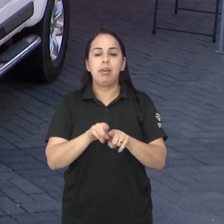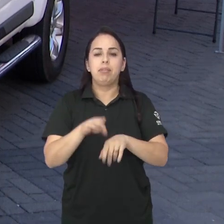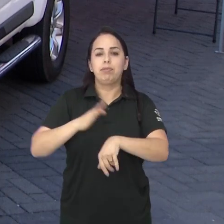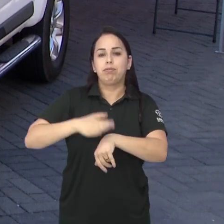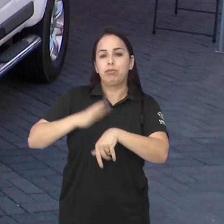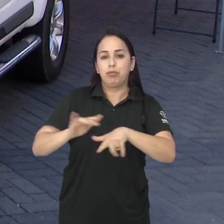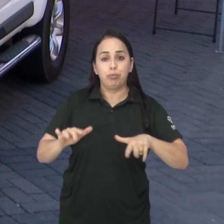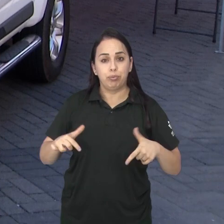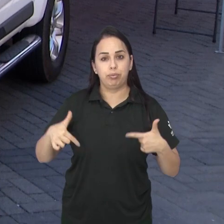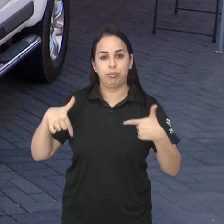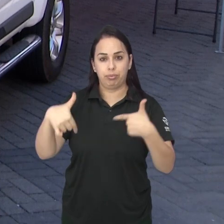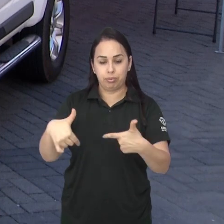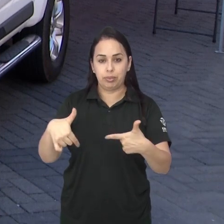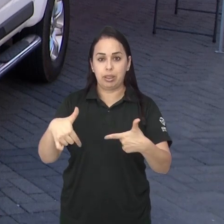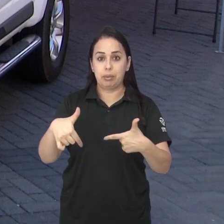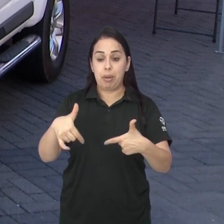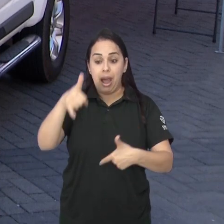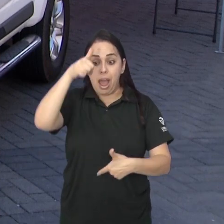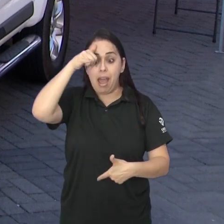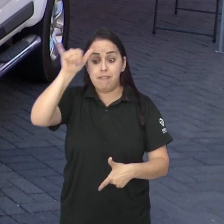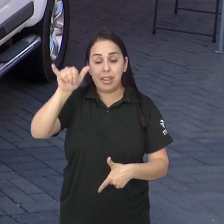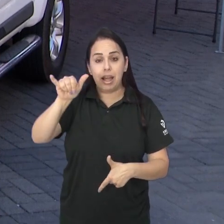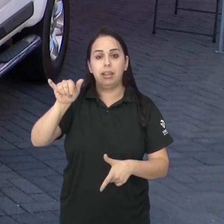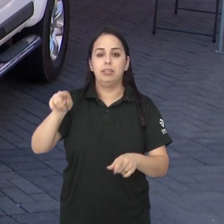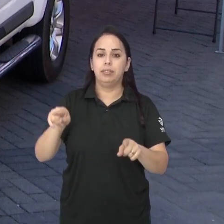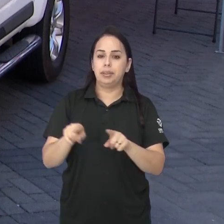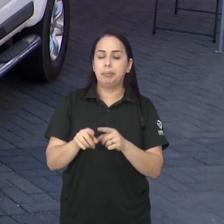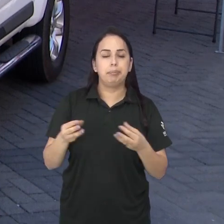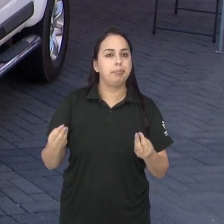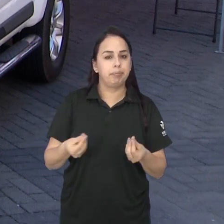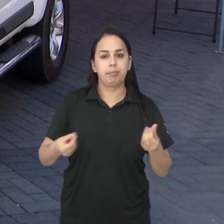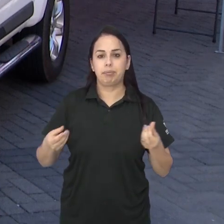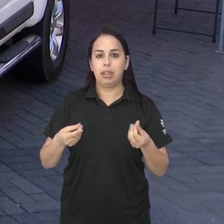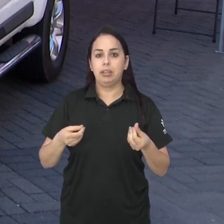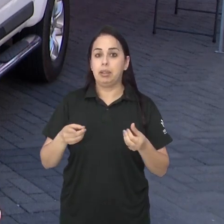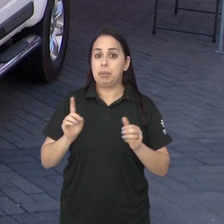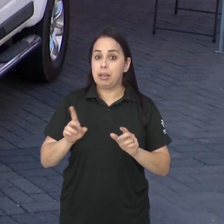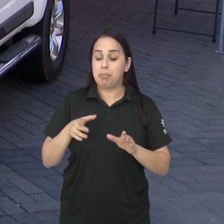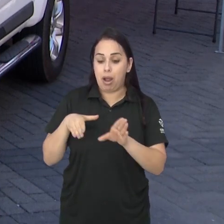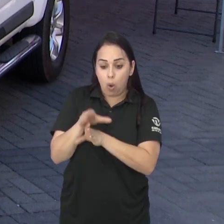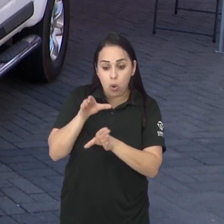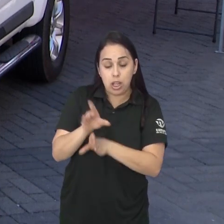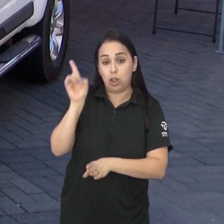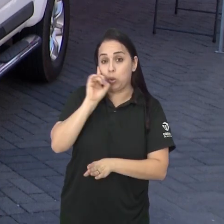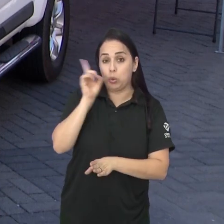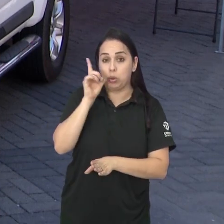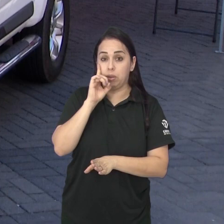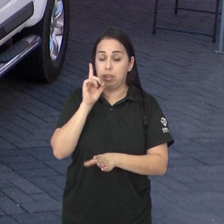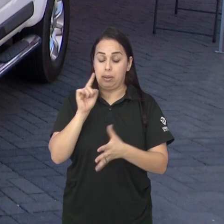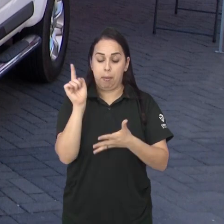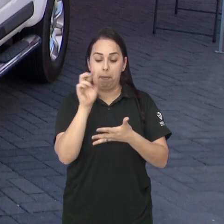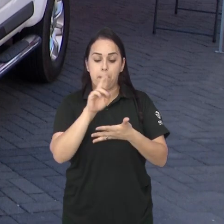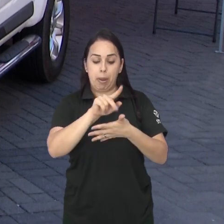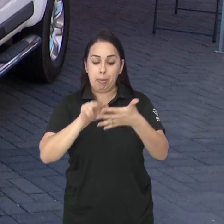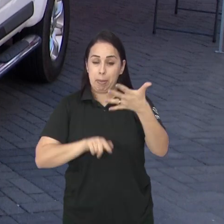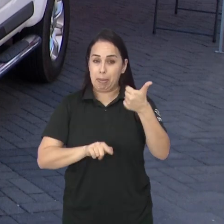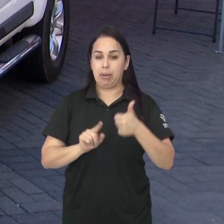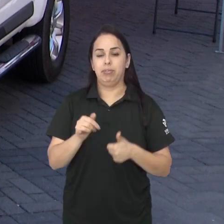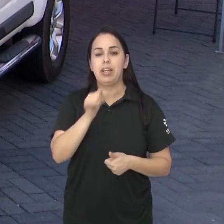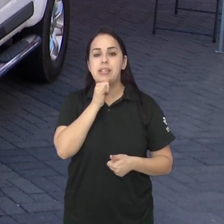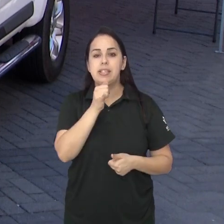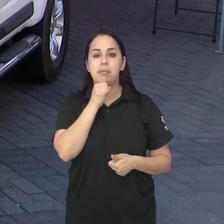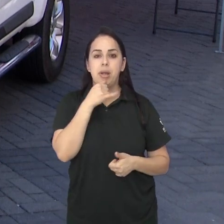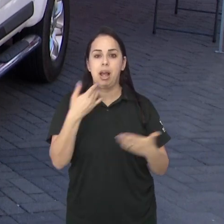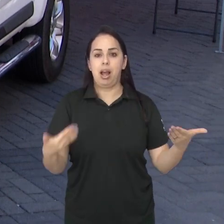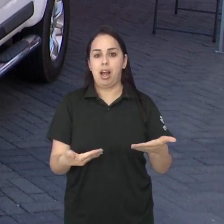né, fazer toda essa ação de prevenção até mesmo para o seu dia a dia, né, de todos os aspectos. Tanto,